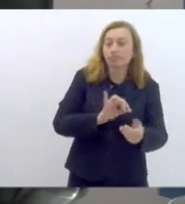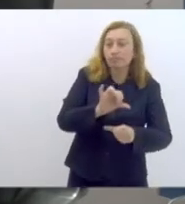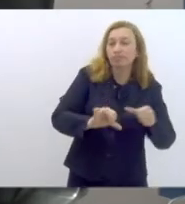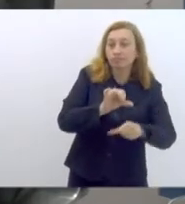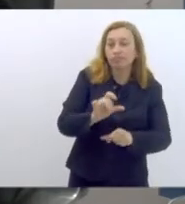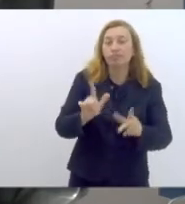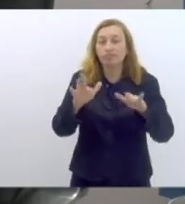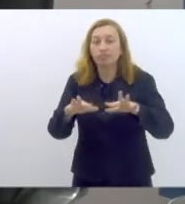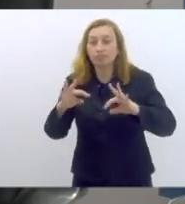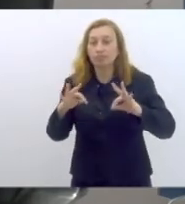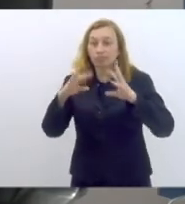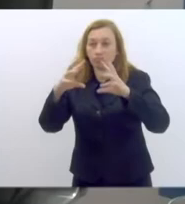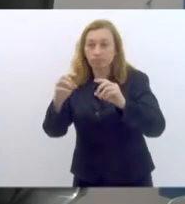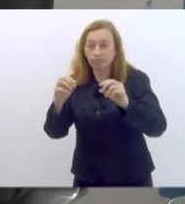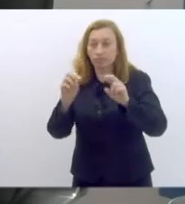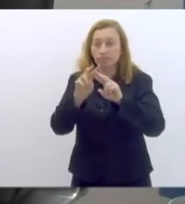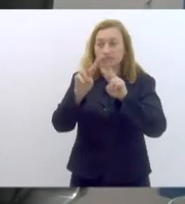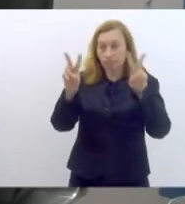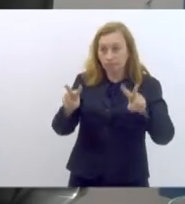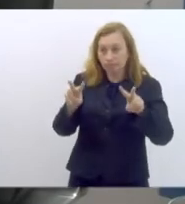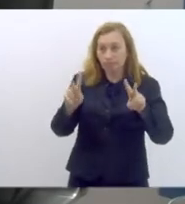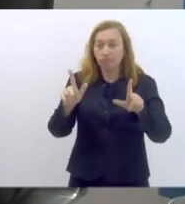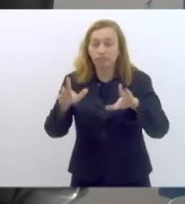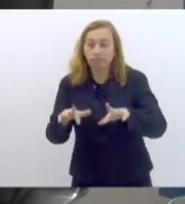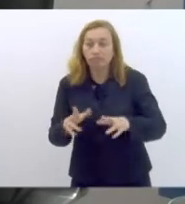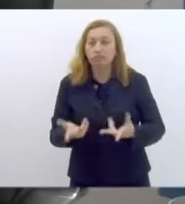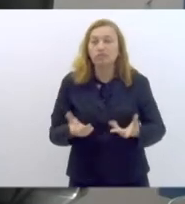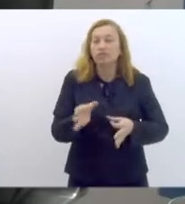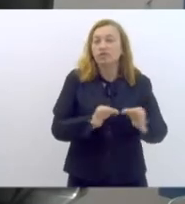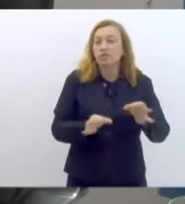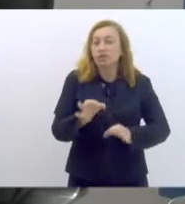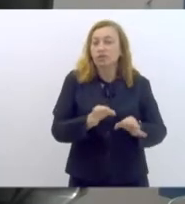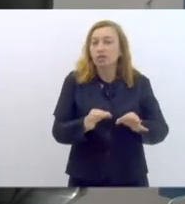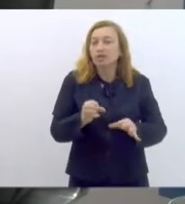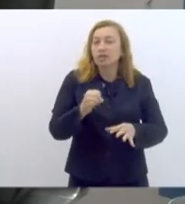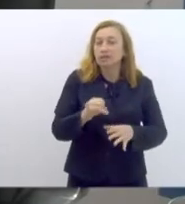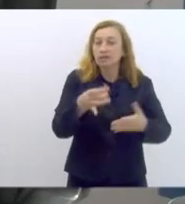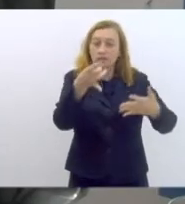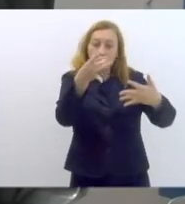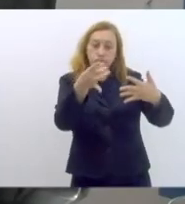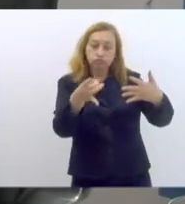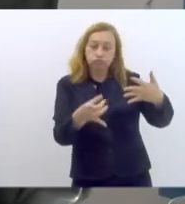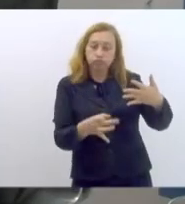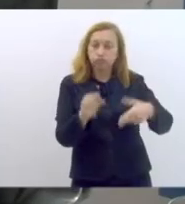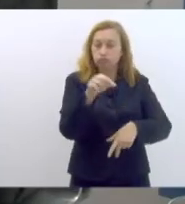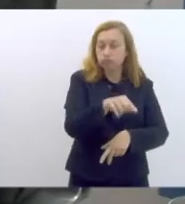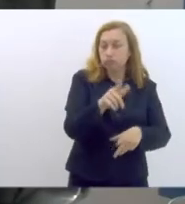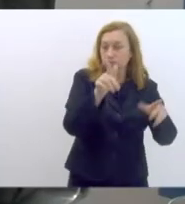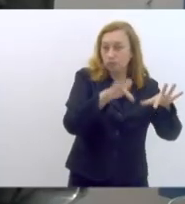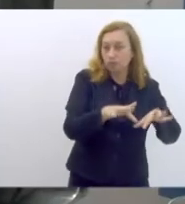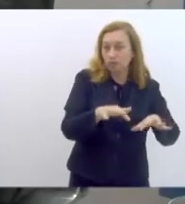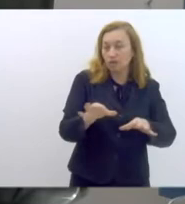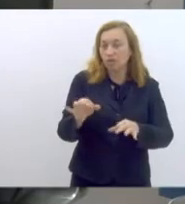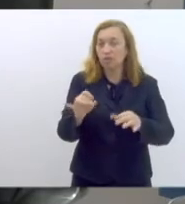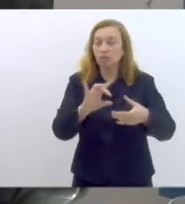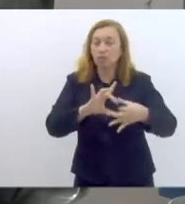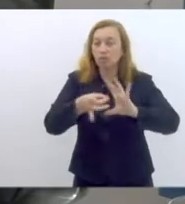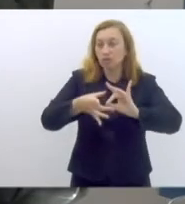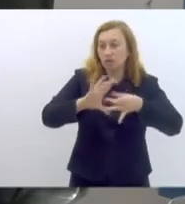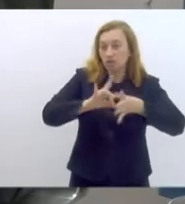isso dentro do contexto do plano. Porque se a gente botar parâmetros aqui diferentes do contexto do plano, aí mesmo